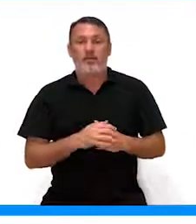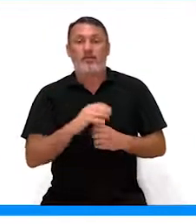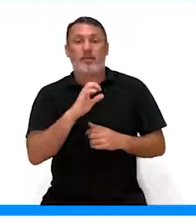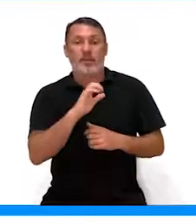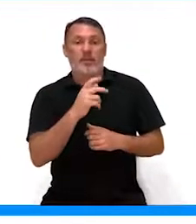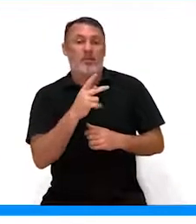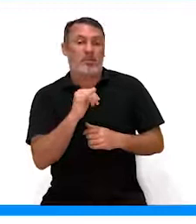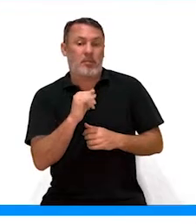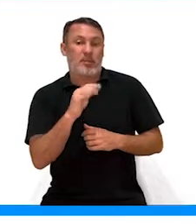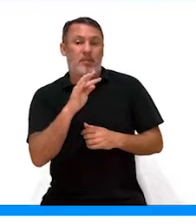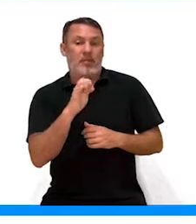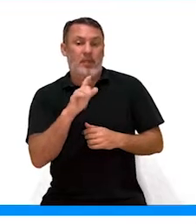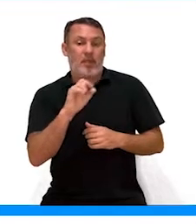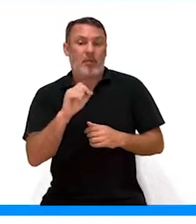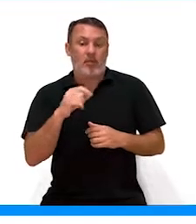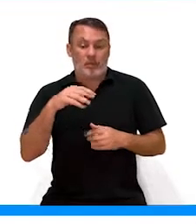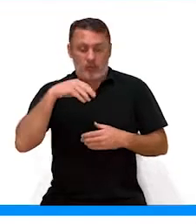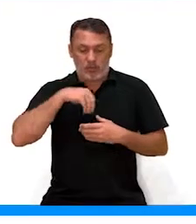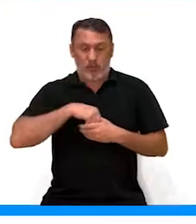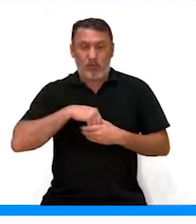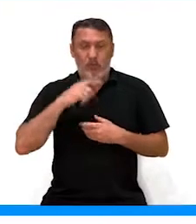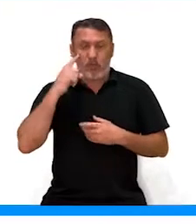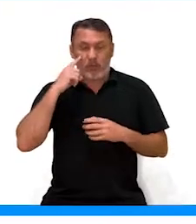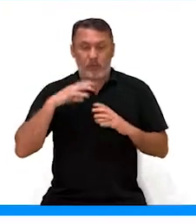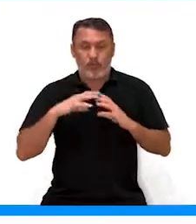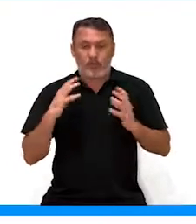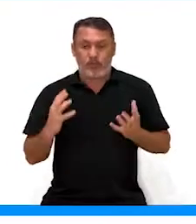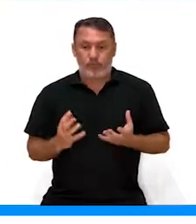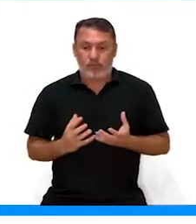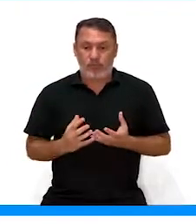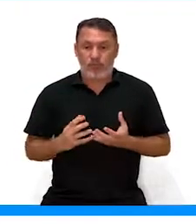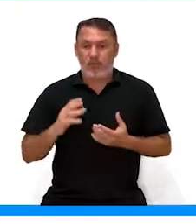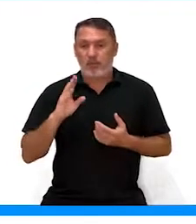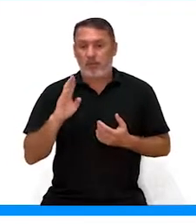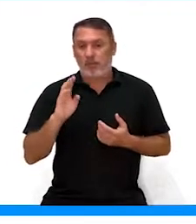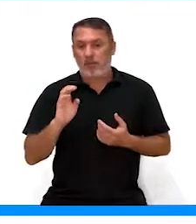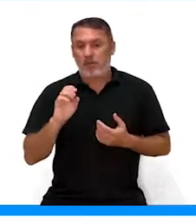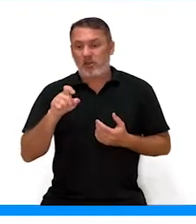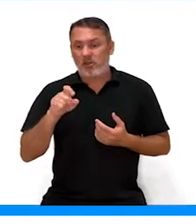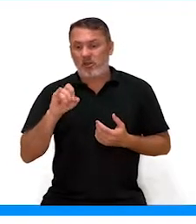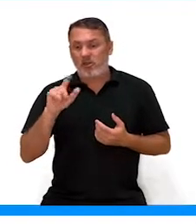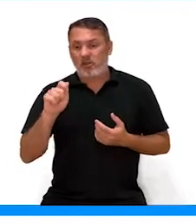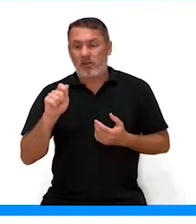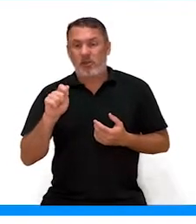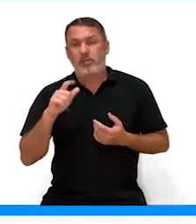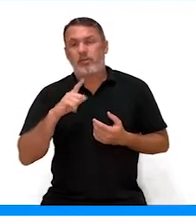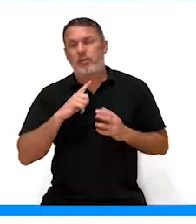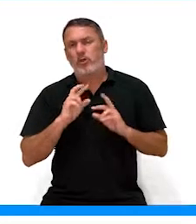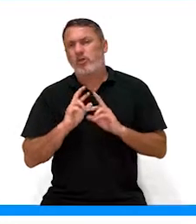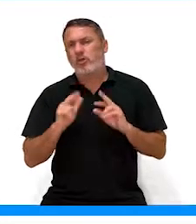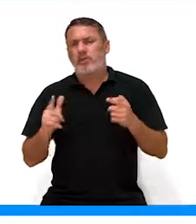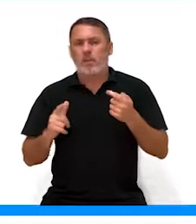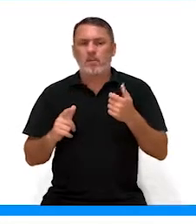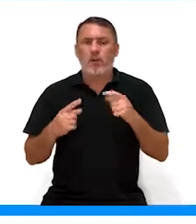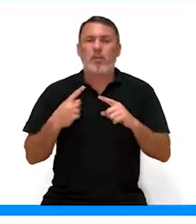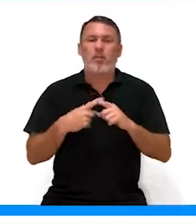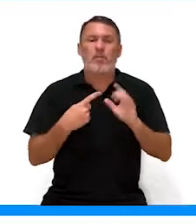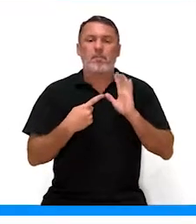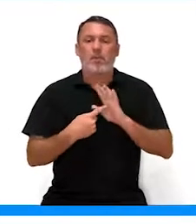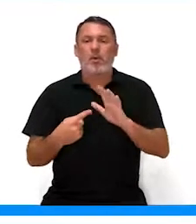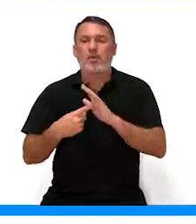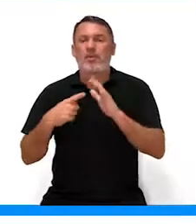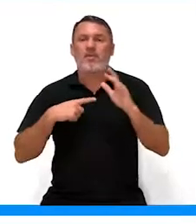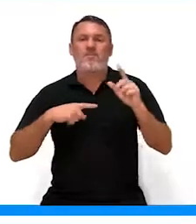tecido. O epitélio da bexiga, ele é um epitélio que é um pouquinho diferente, por quê? Ele vai apresentar